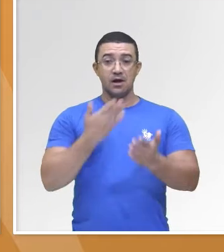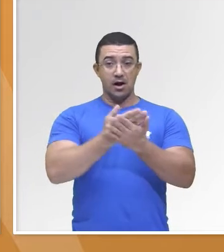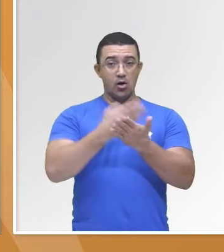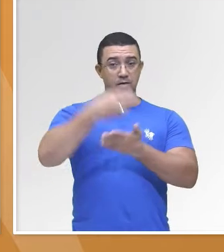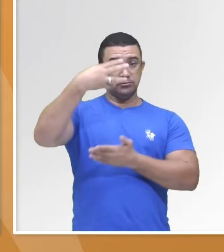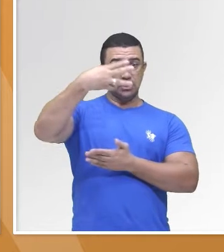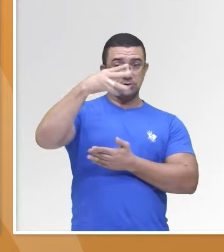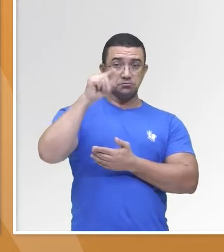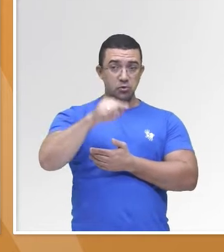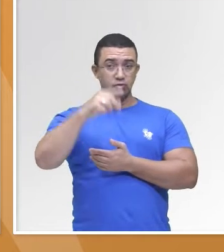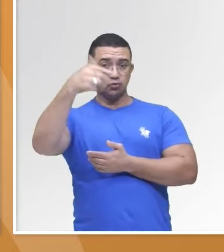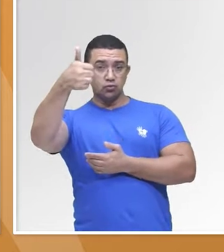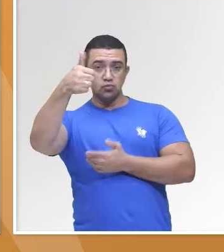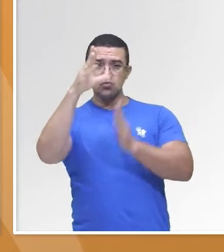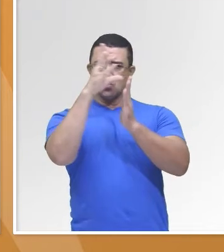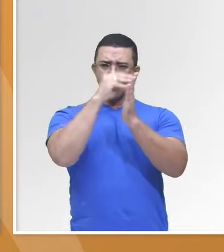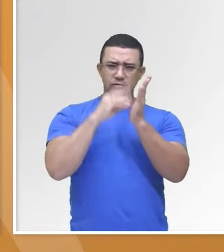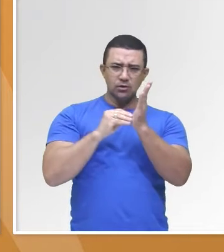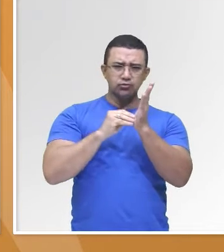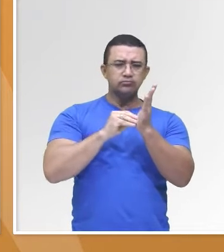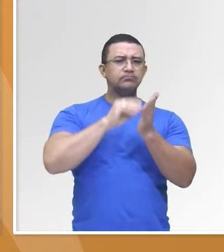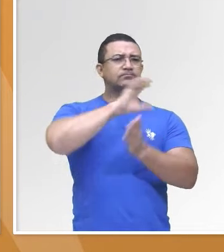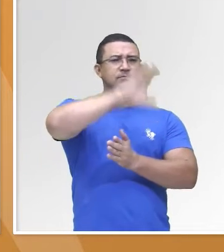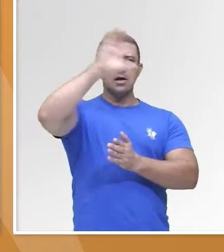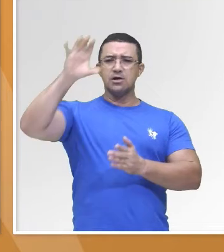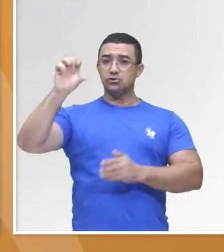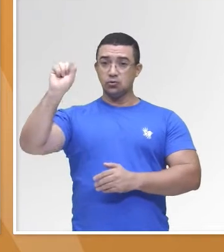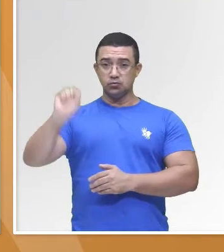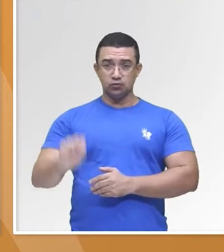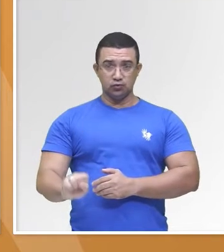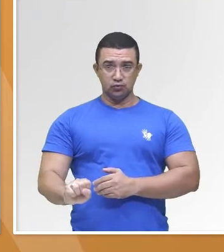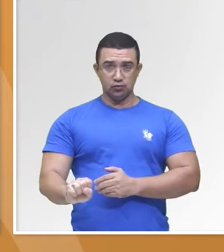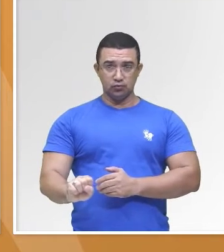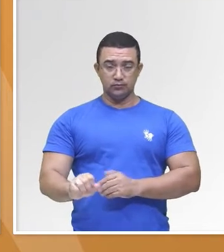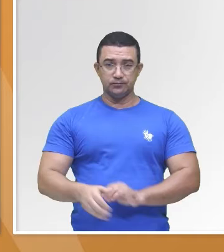Aula 3.1. Conteúdo: Região Sul.